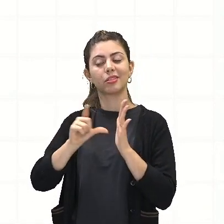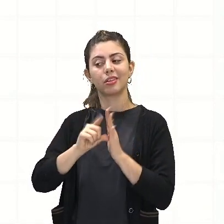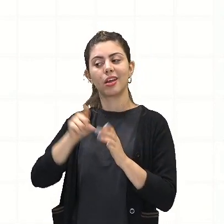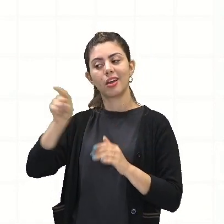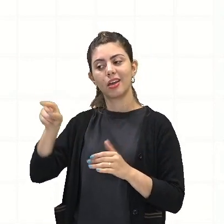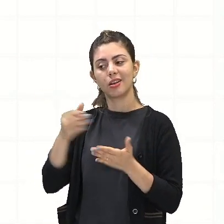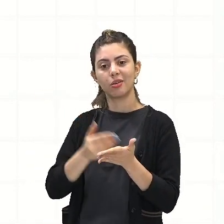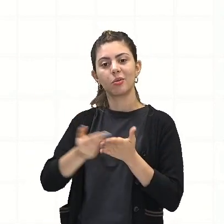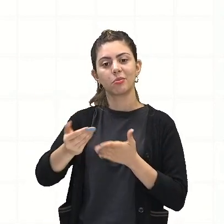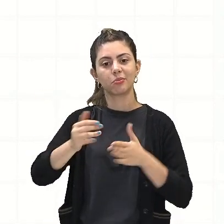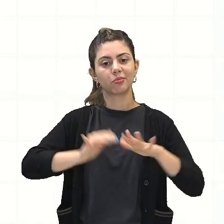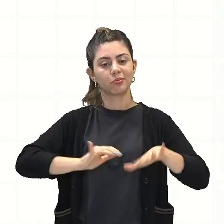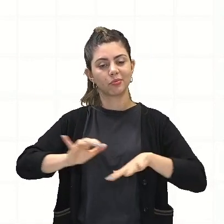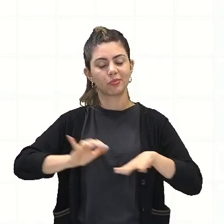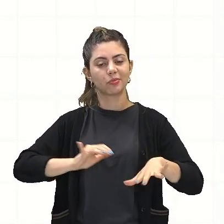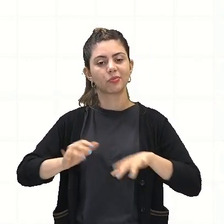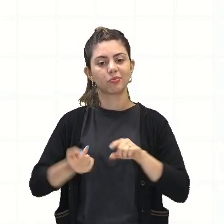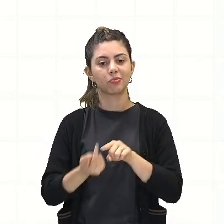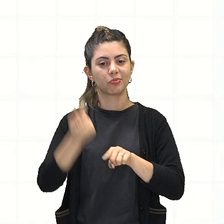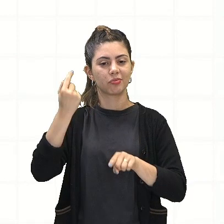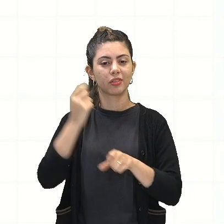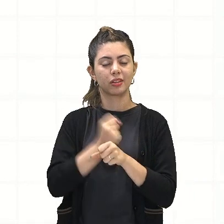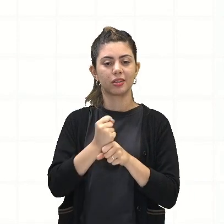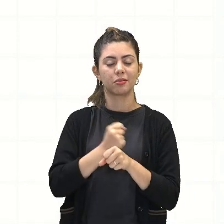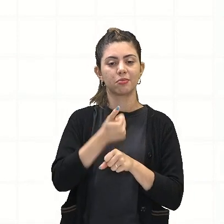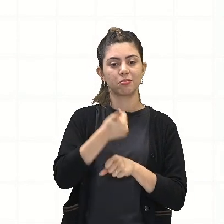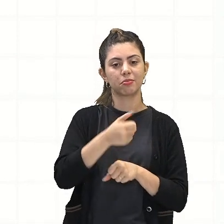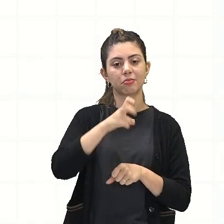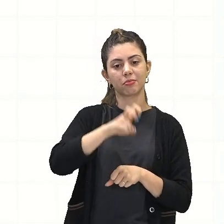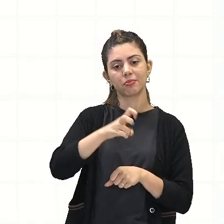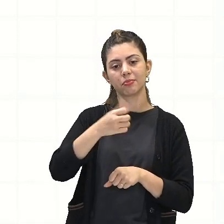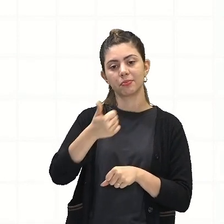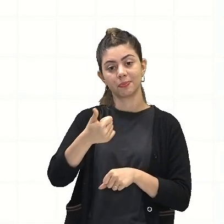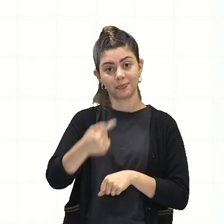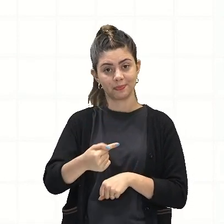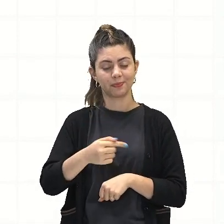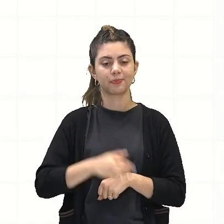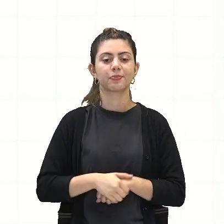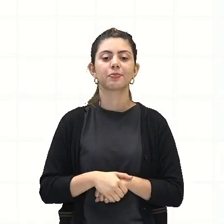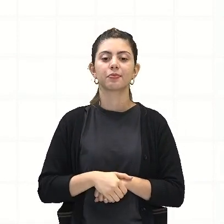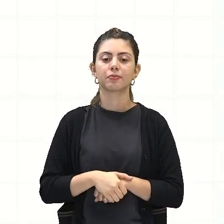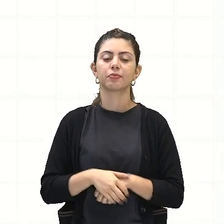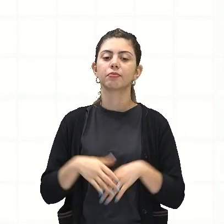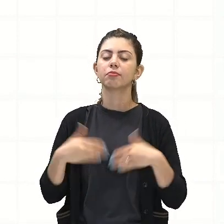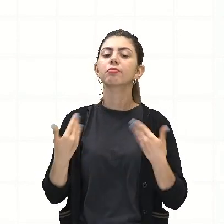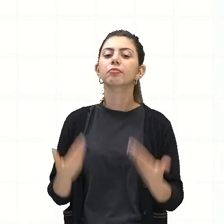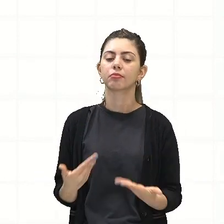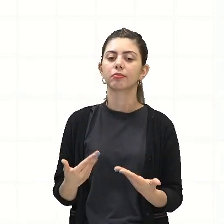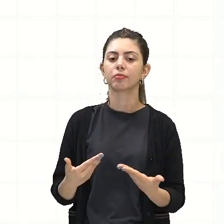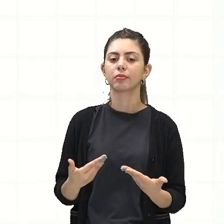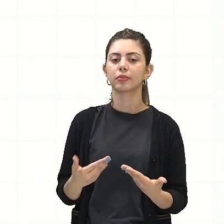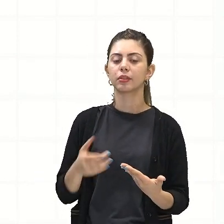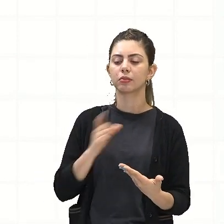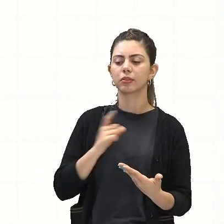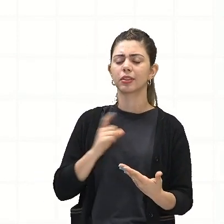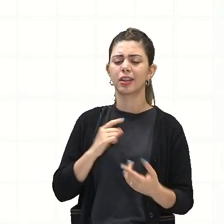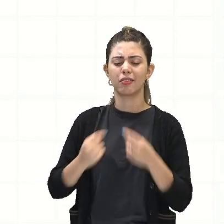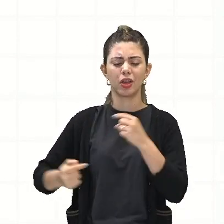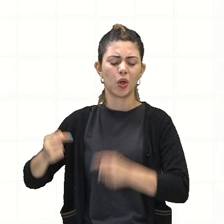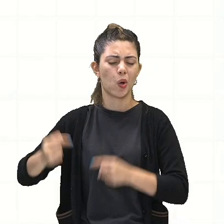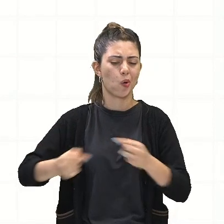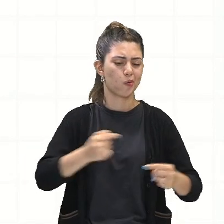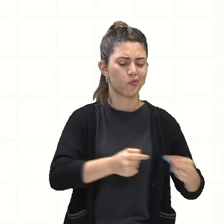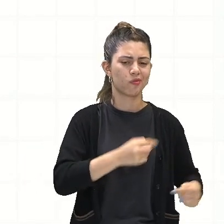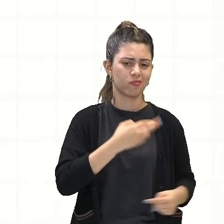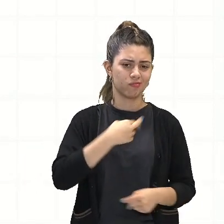vertentes protestantes, certo? Então, se hoje você é de determinada religião cristã, que